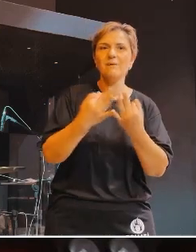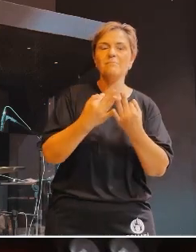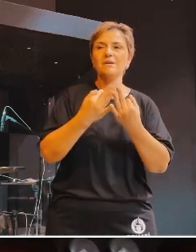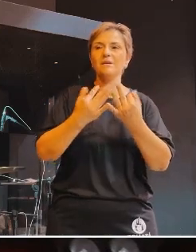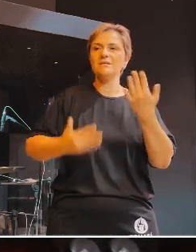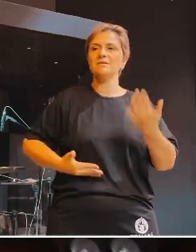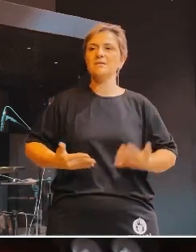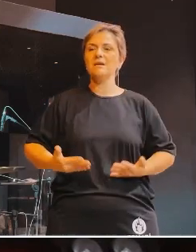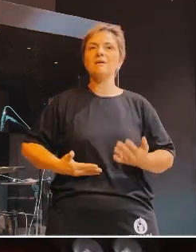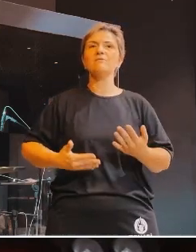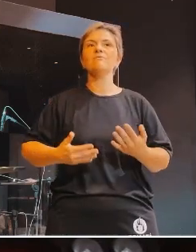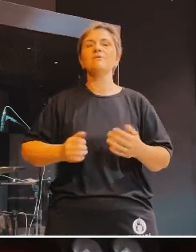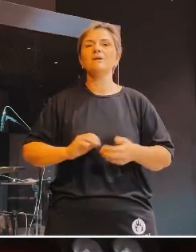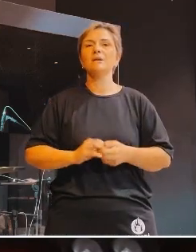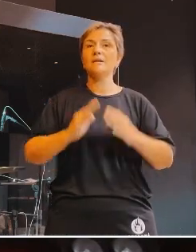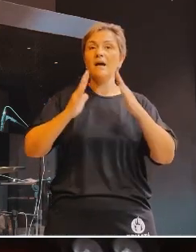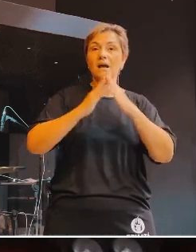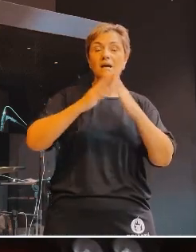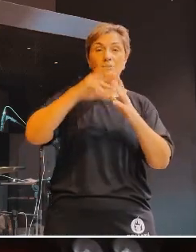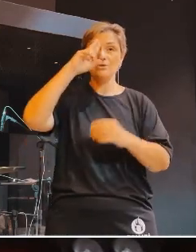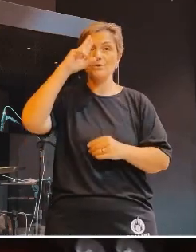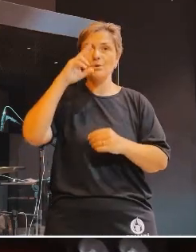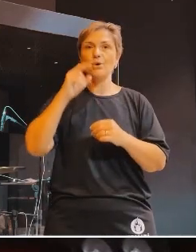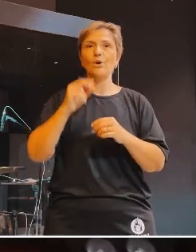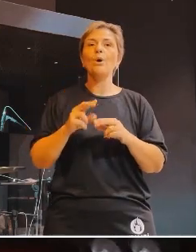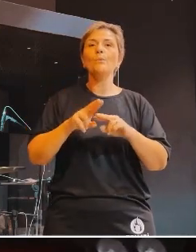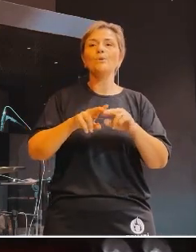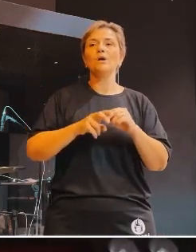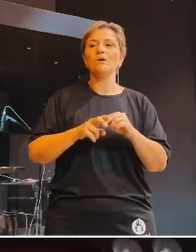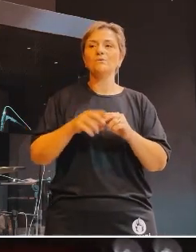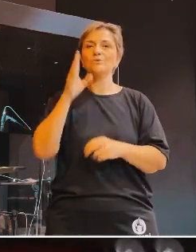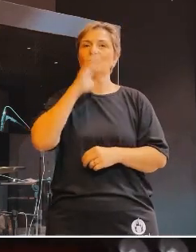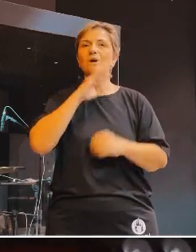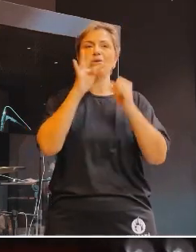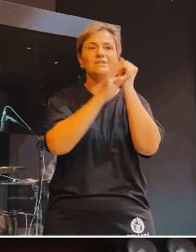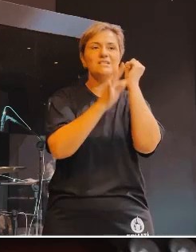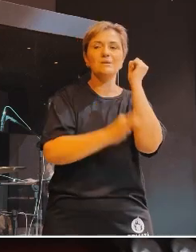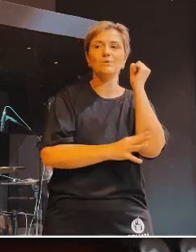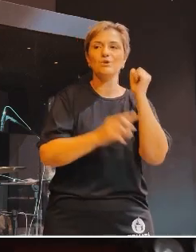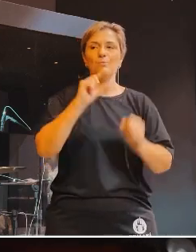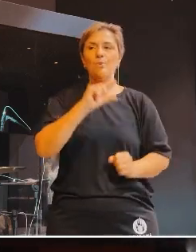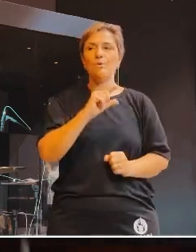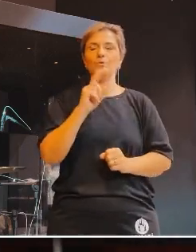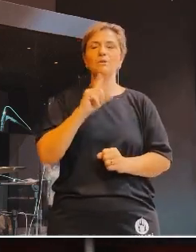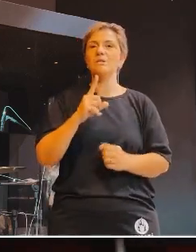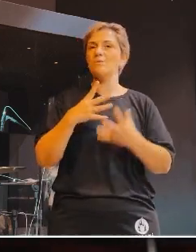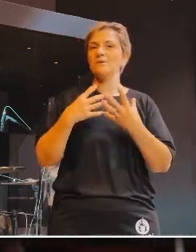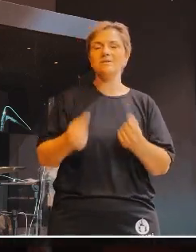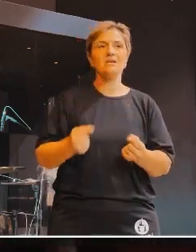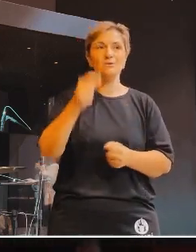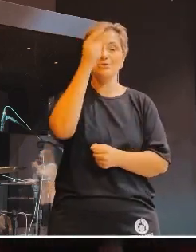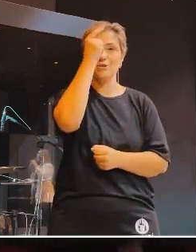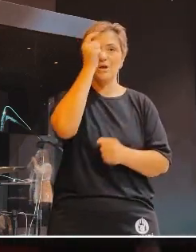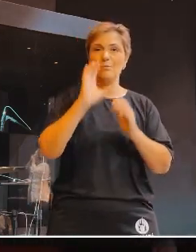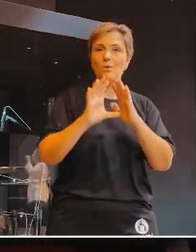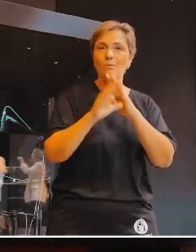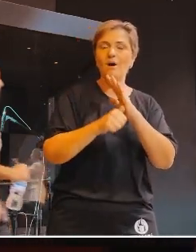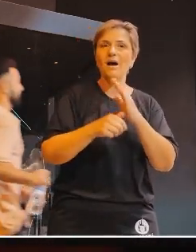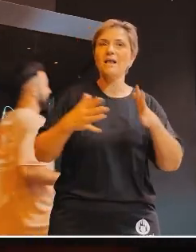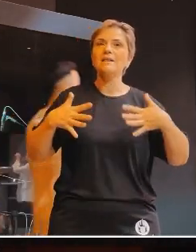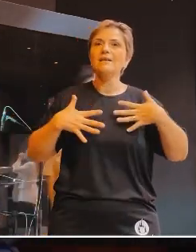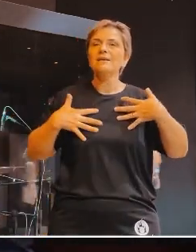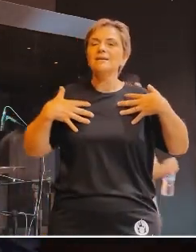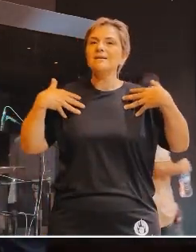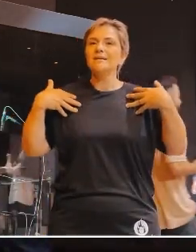do Senhor por causa do mau testemunho de poucos. Não deixa o diabo roubar a